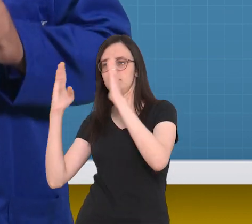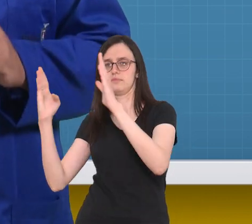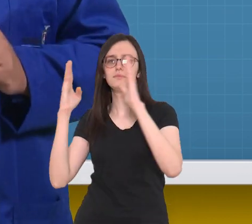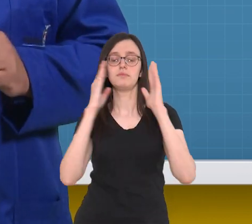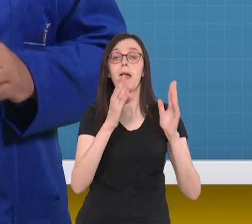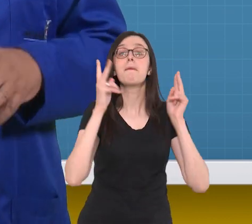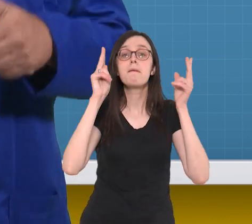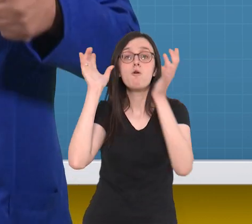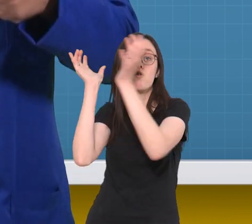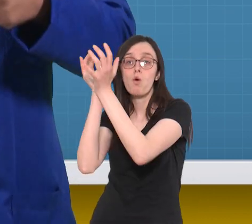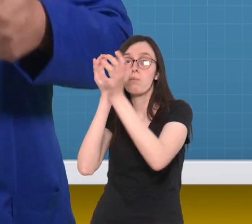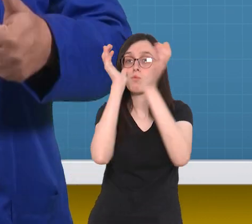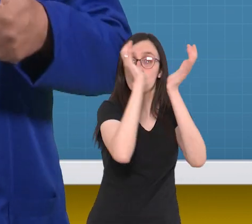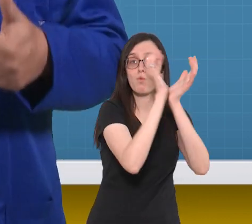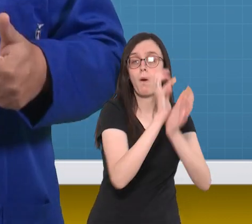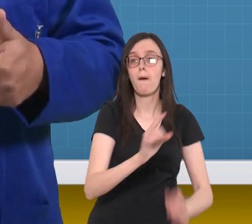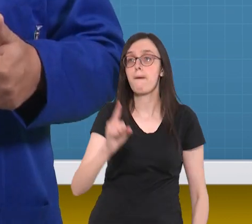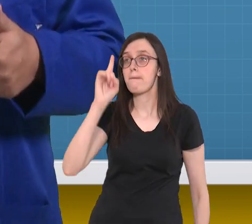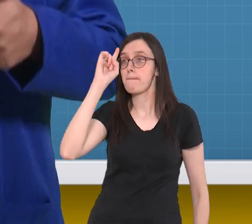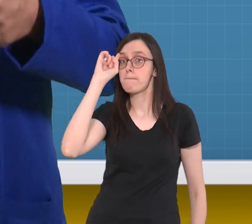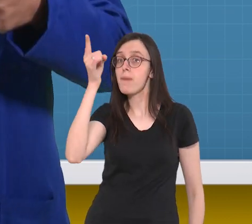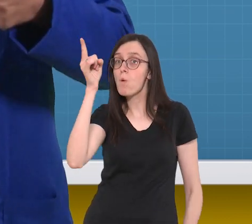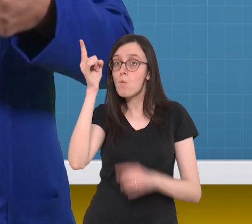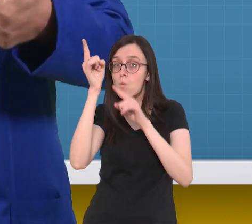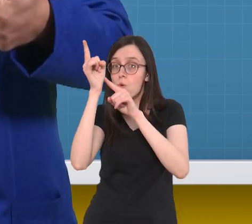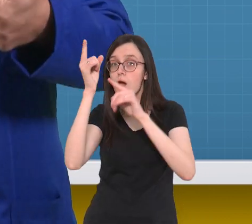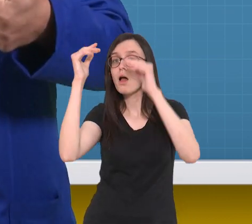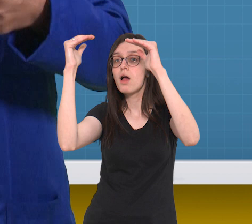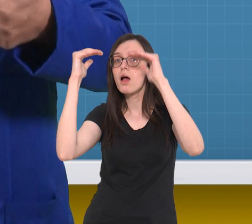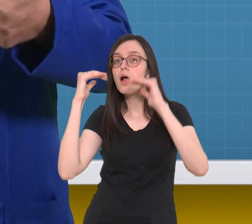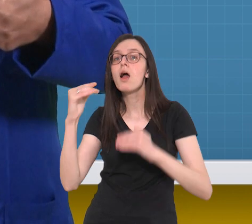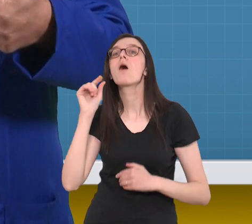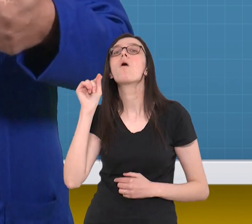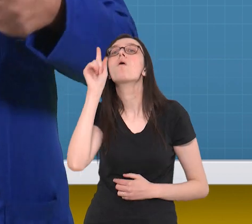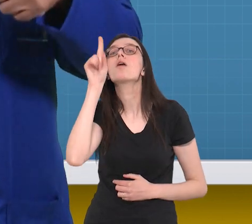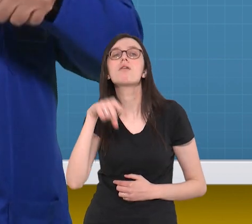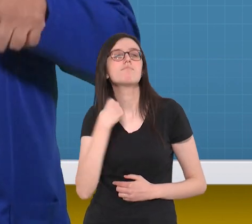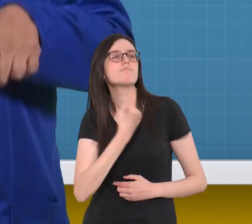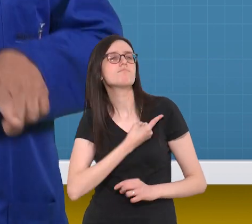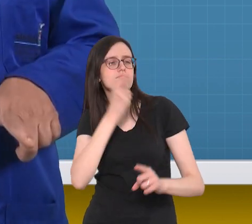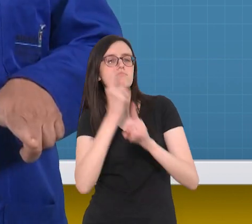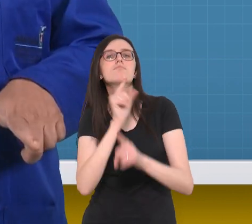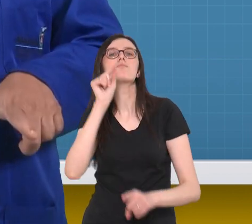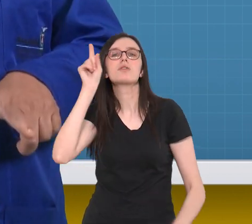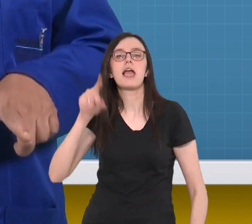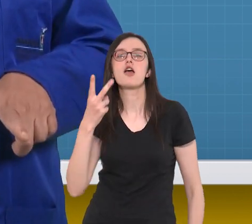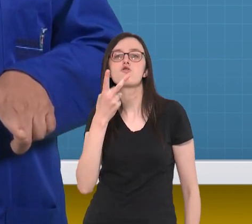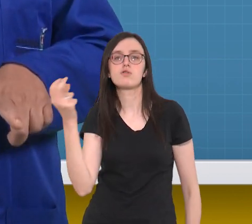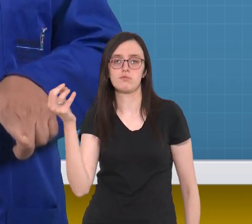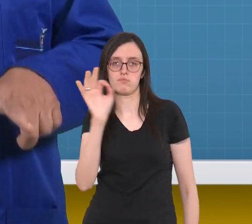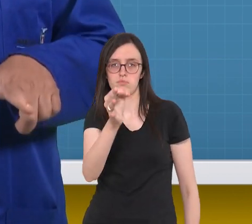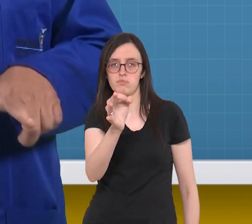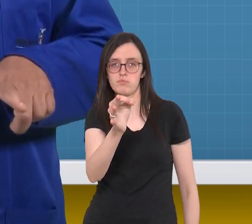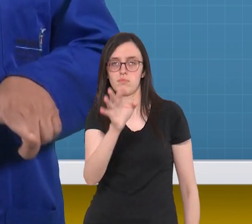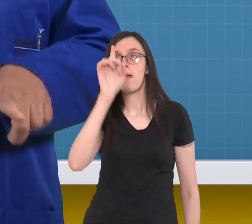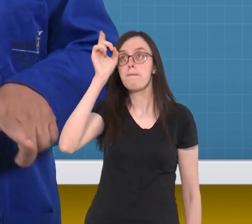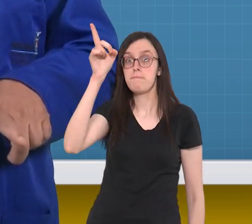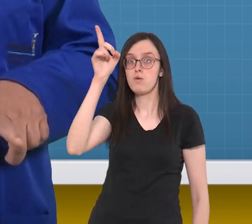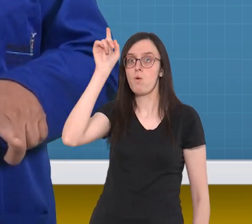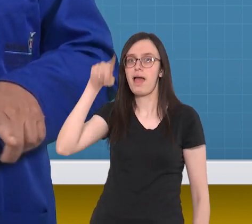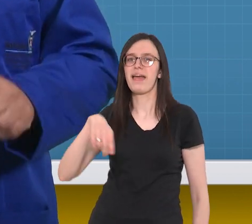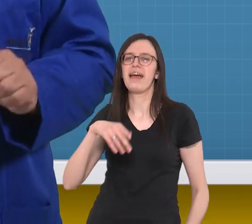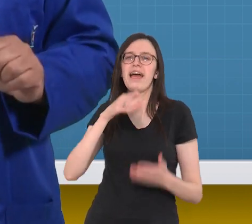eu coloco a mesma grandeza, que é 1.000 pontos, e a diferença que nós obtivemos, que é